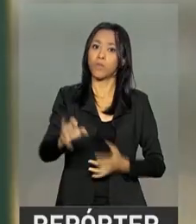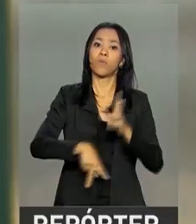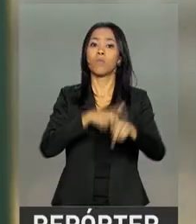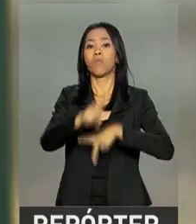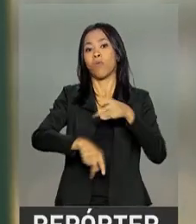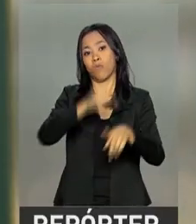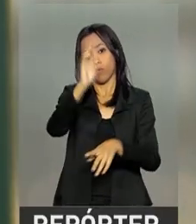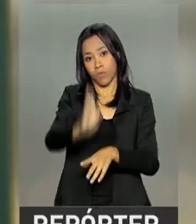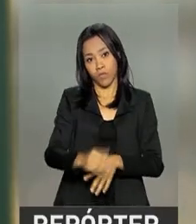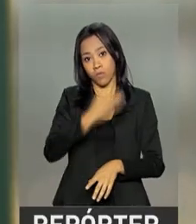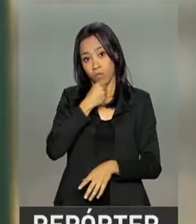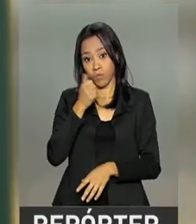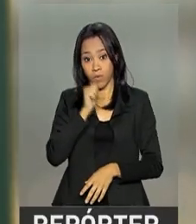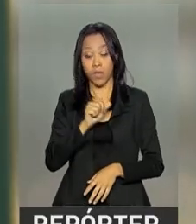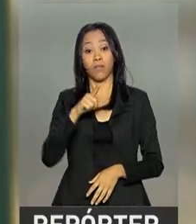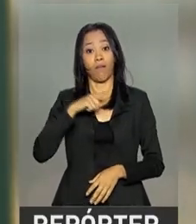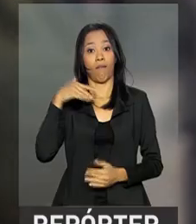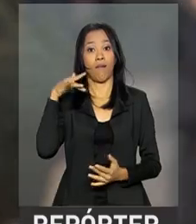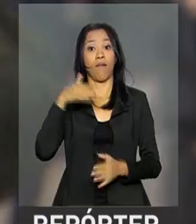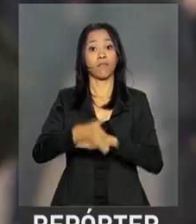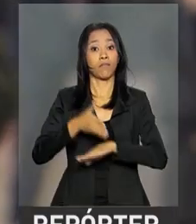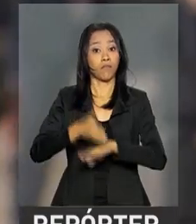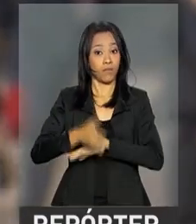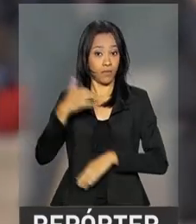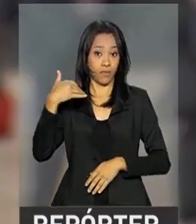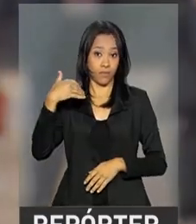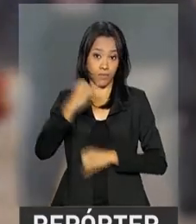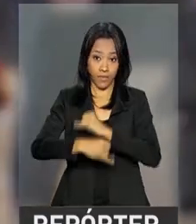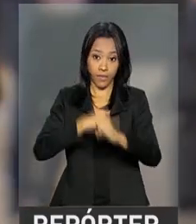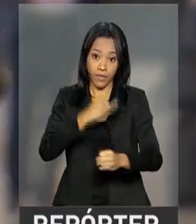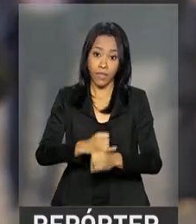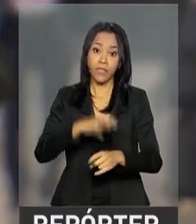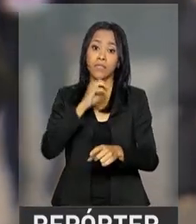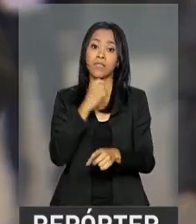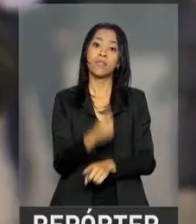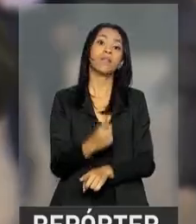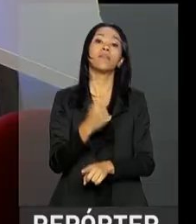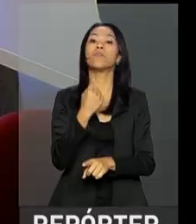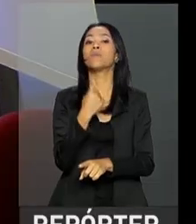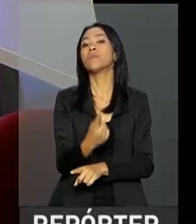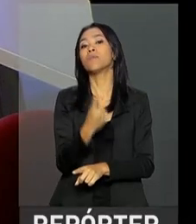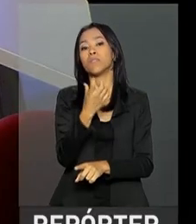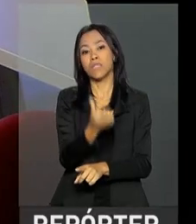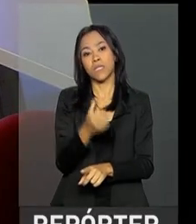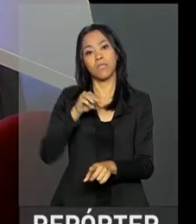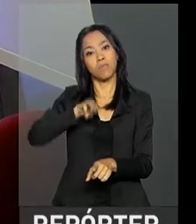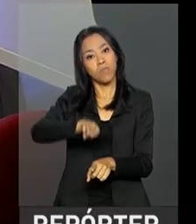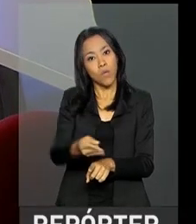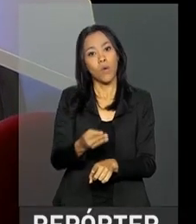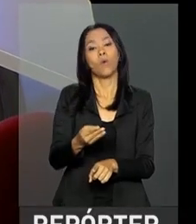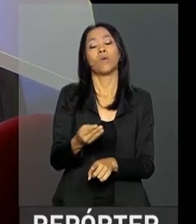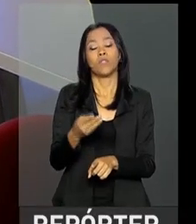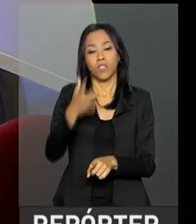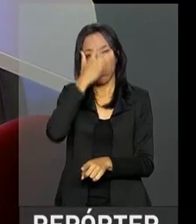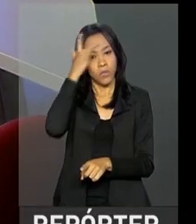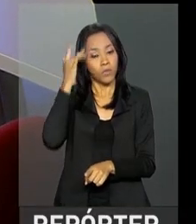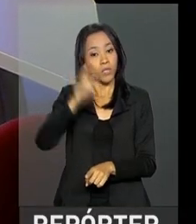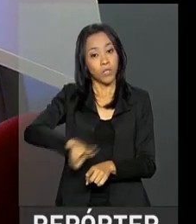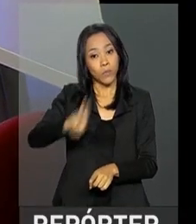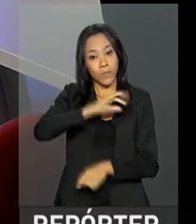brasileiras têm acesso à internet são 116 milhões de pessoas usando a rede mundial de computadores